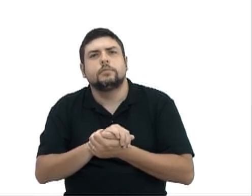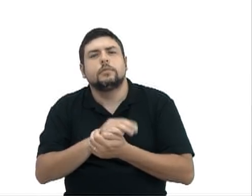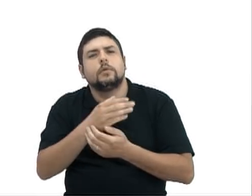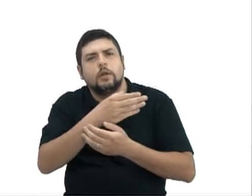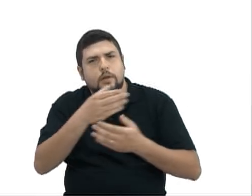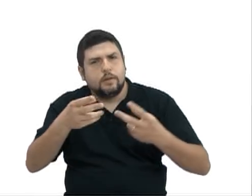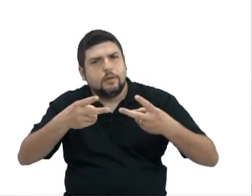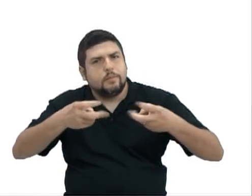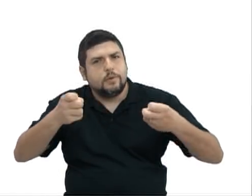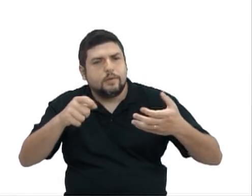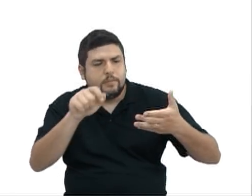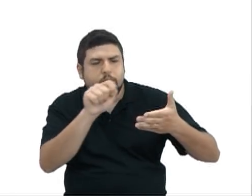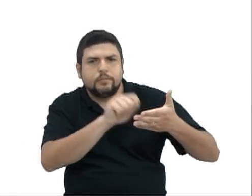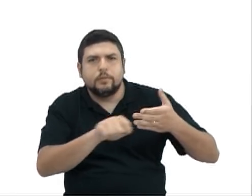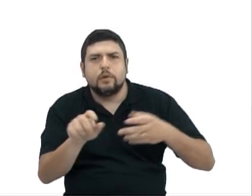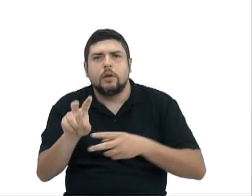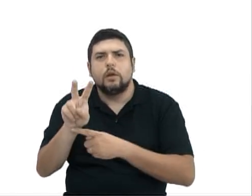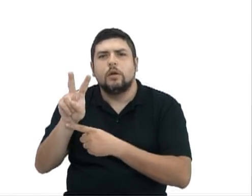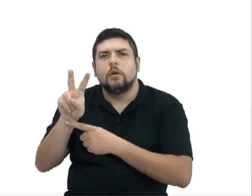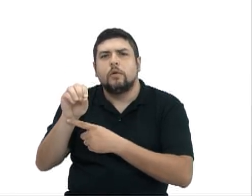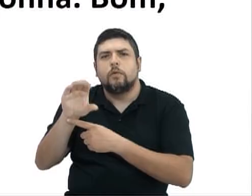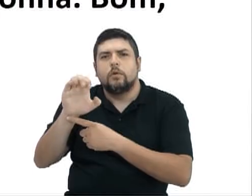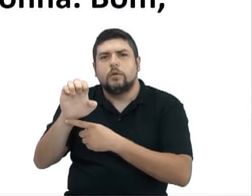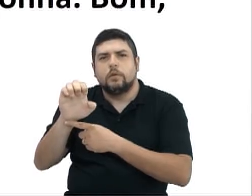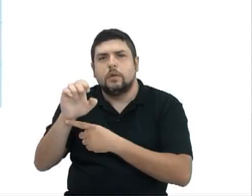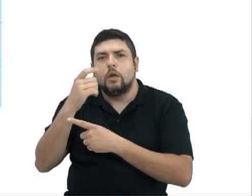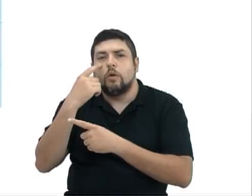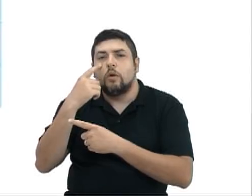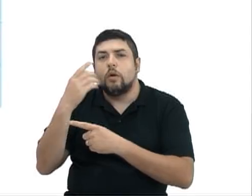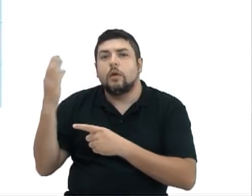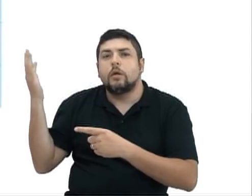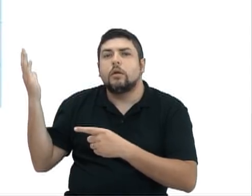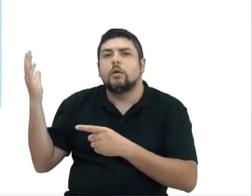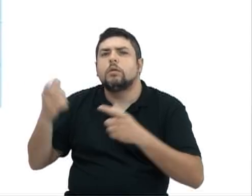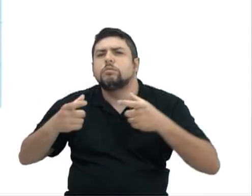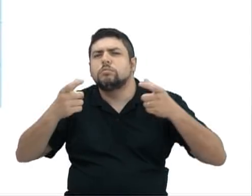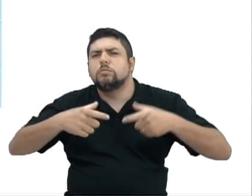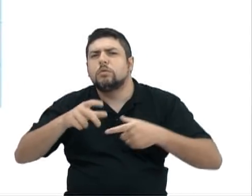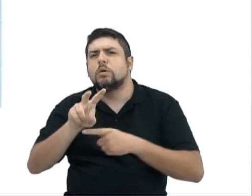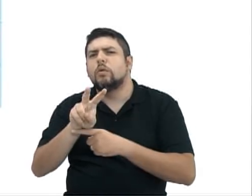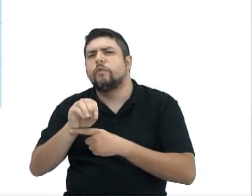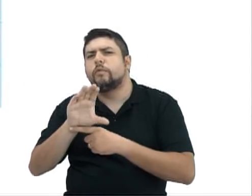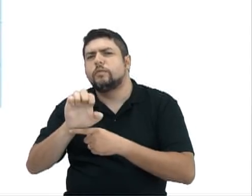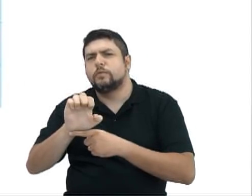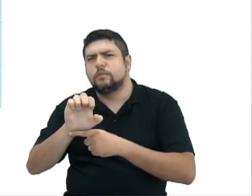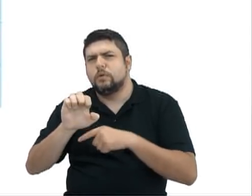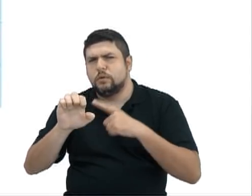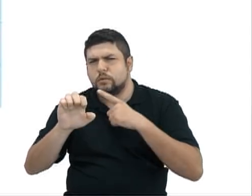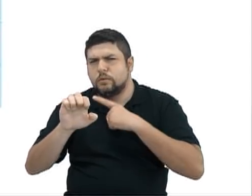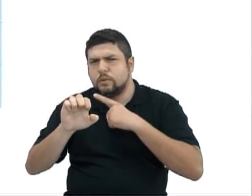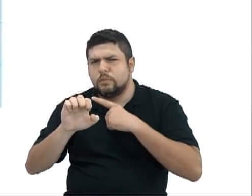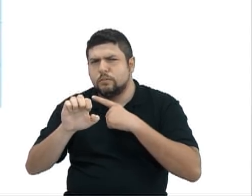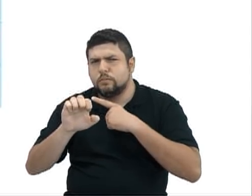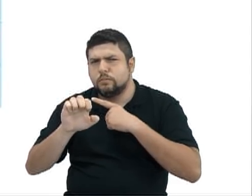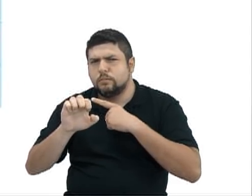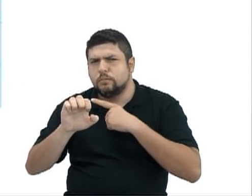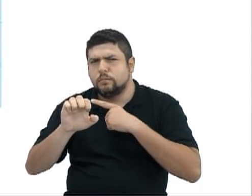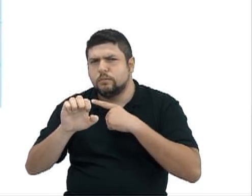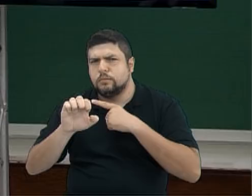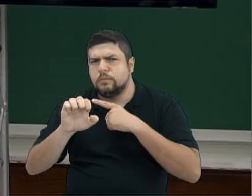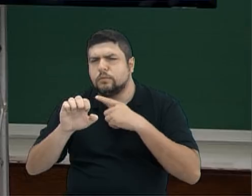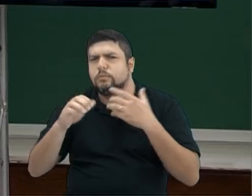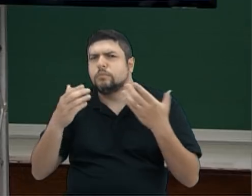você? Você não está na lista. Olha só, cadê o você aqui? Ele não está na lista. Por que que você não está na